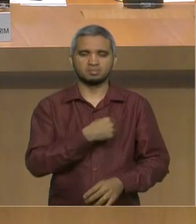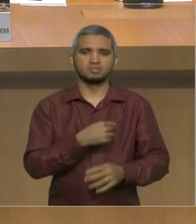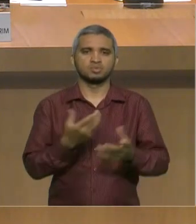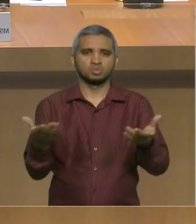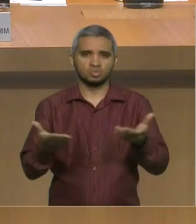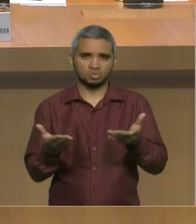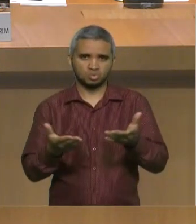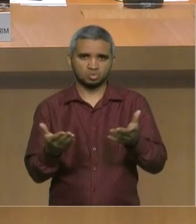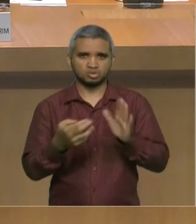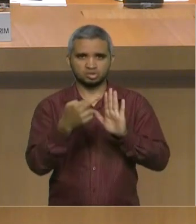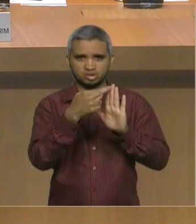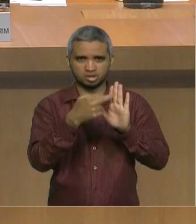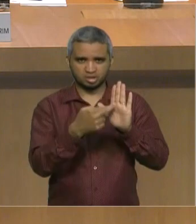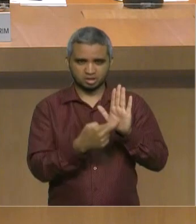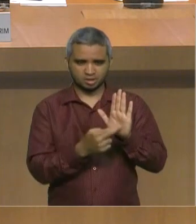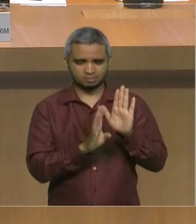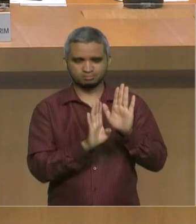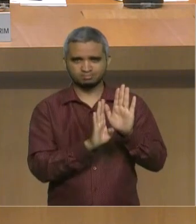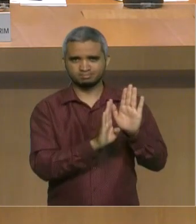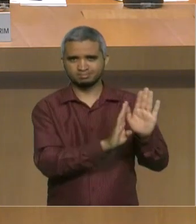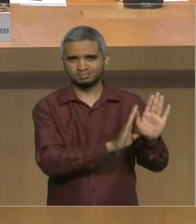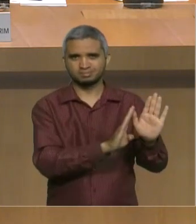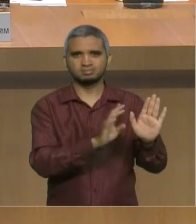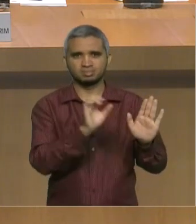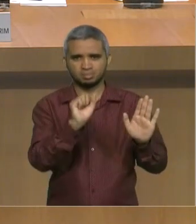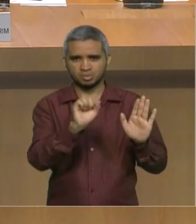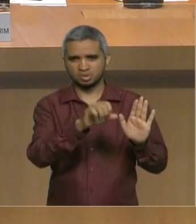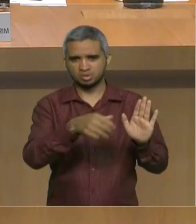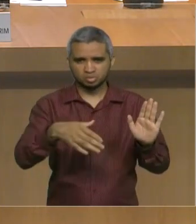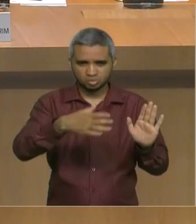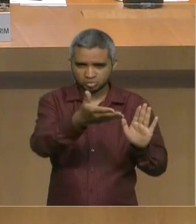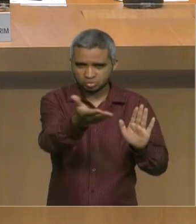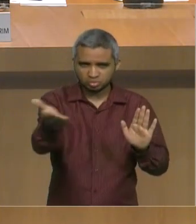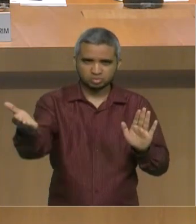regimental para que possamos todos cumprimentar a deputada André pelo seu belo pronunciamento.